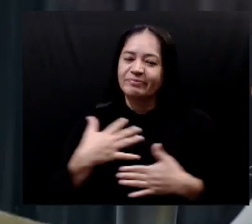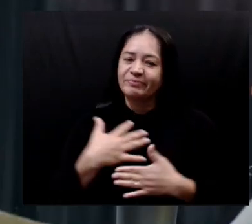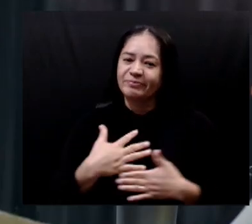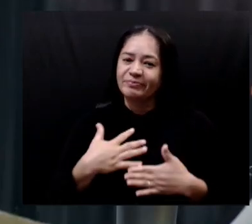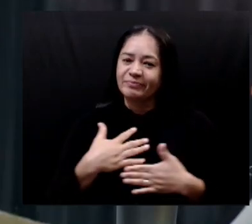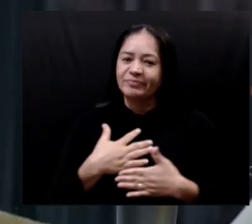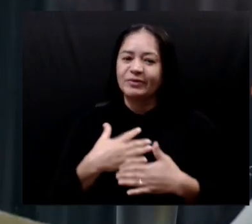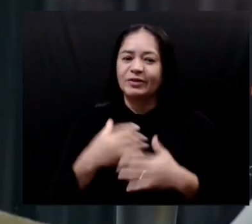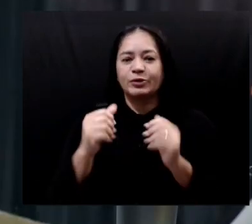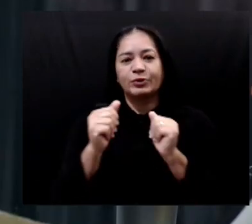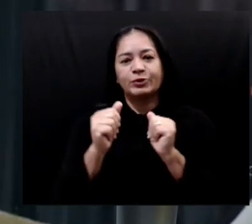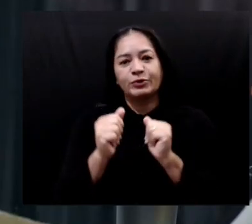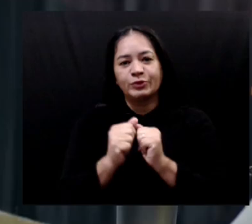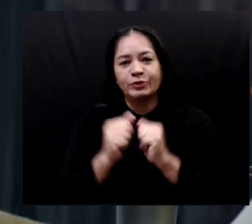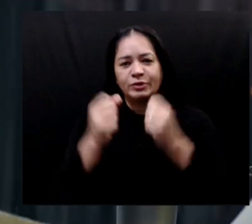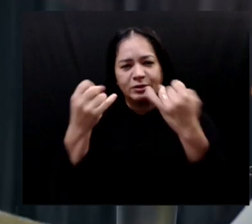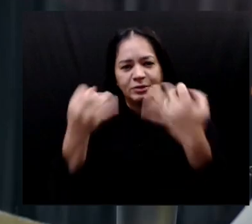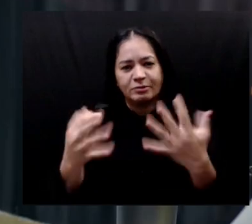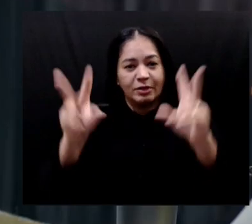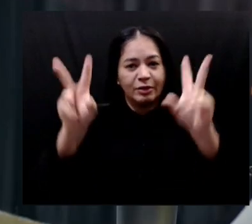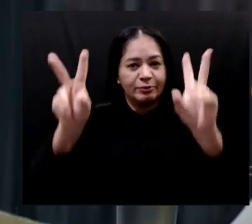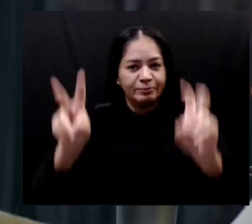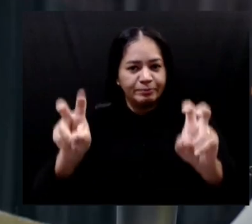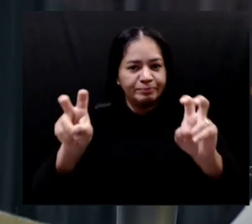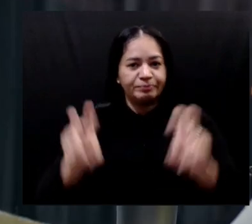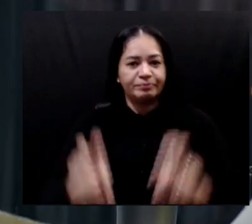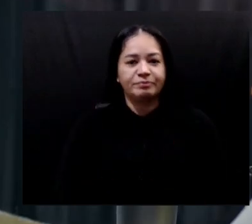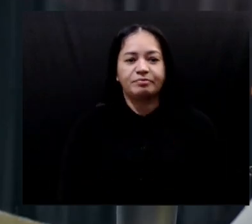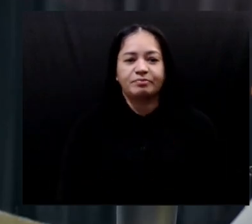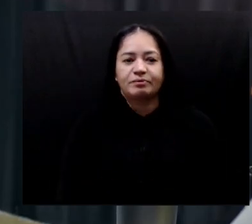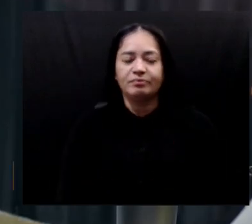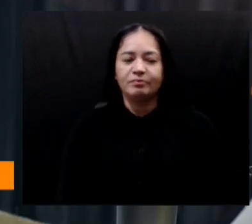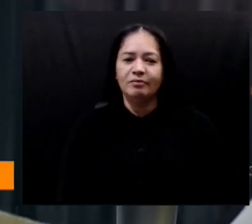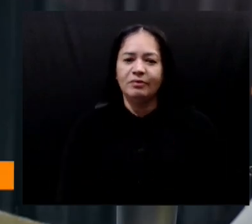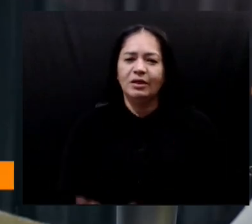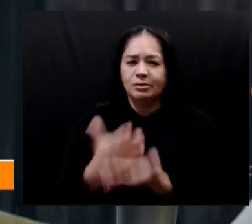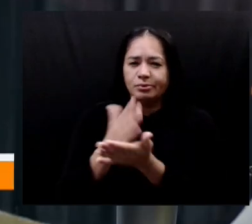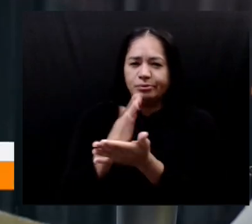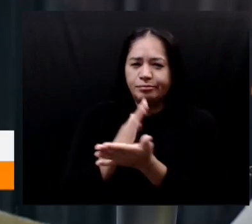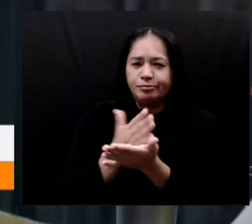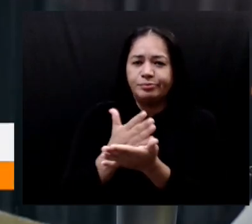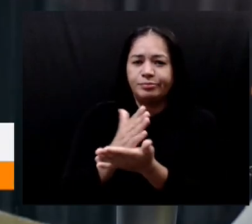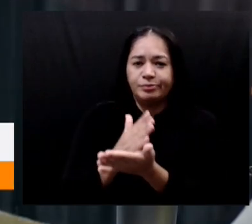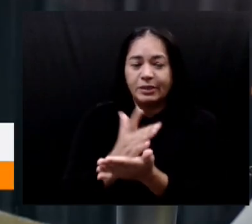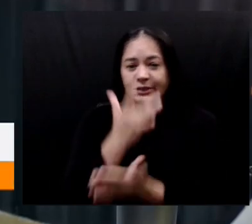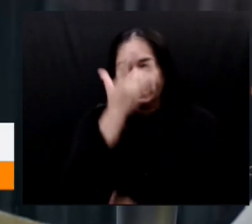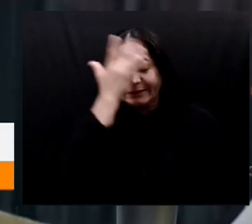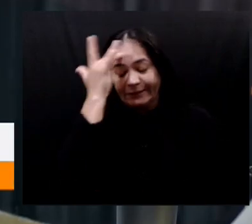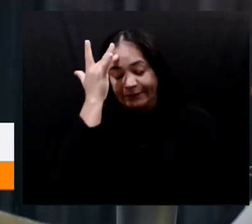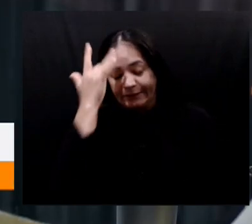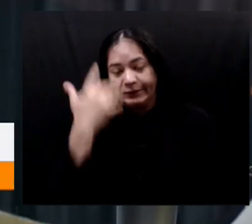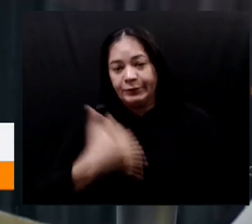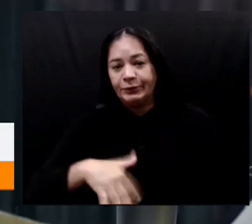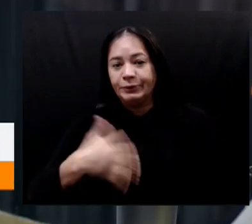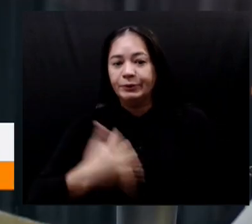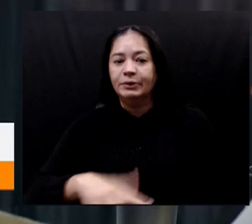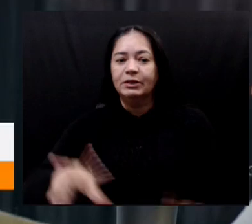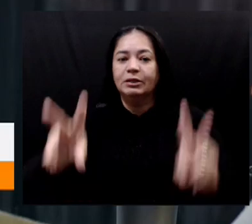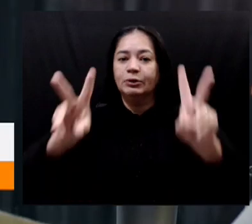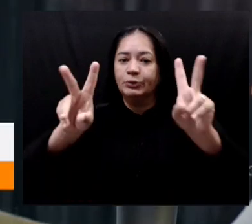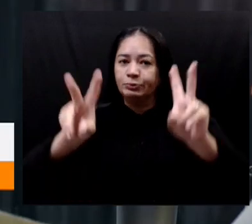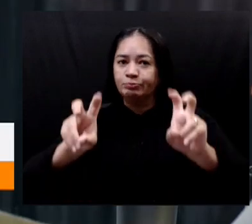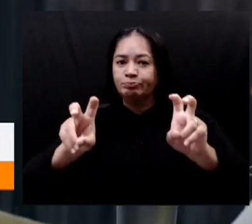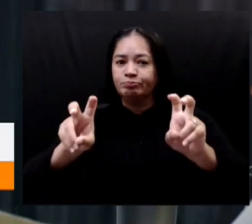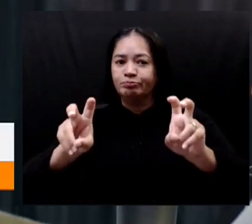e poder falar desse assunto que aflige muitas pessoas, né? É um assunto que não raro